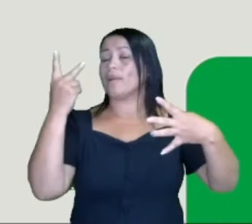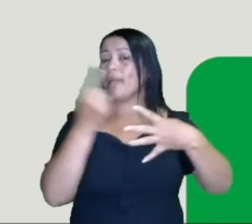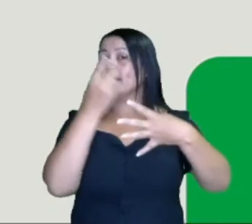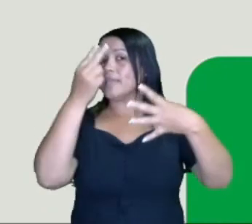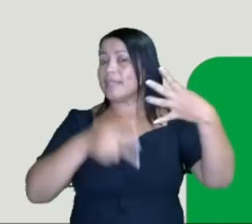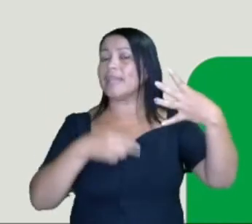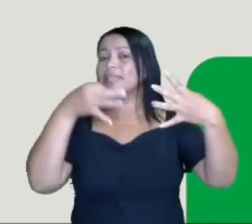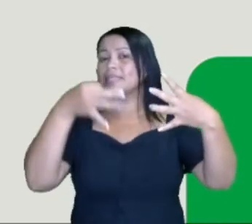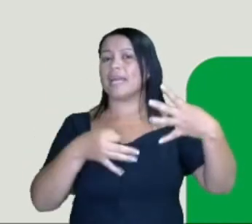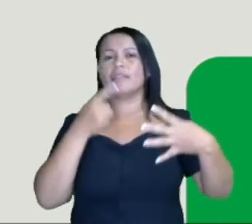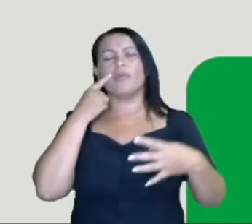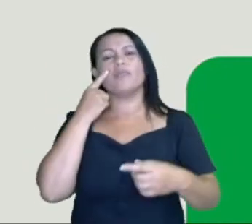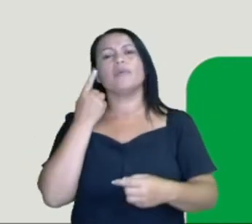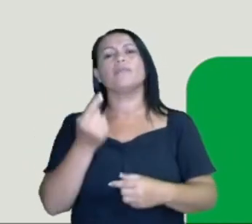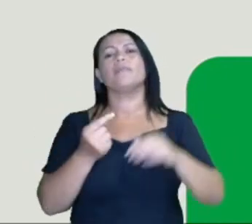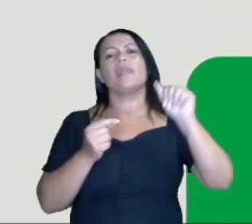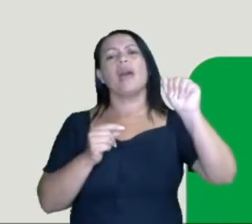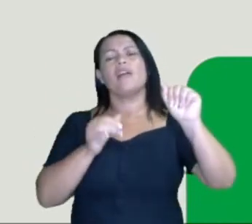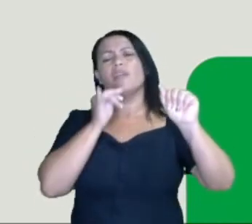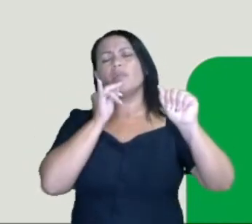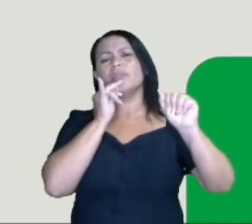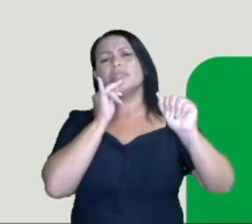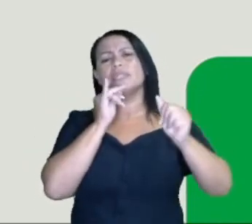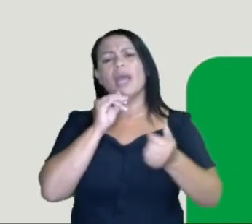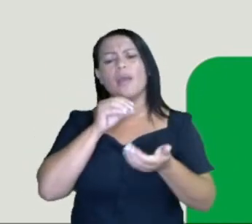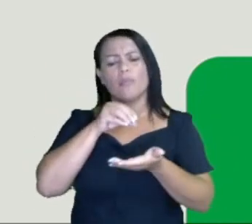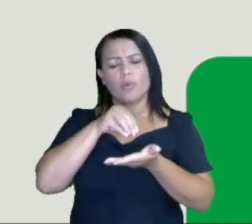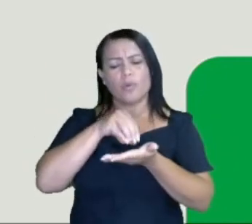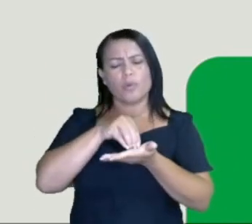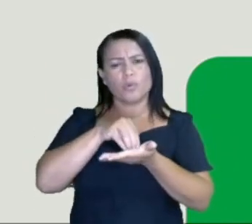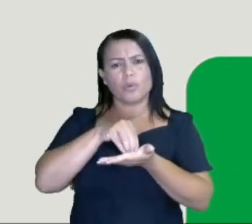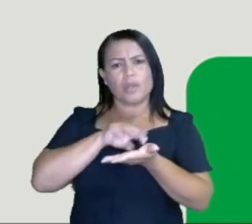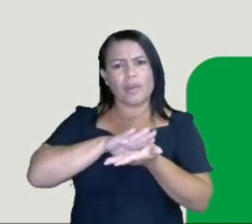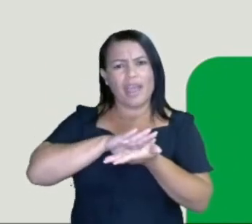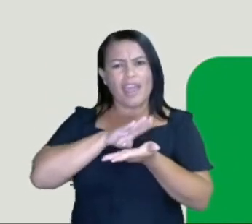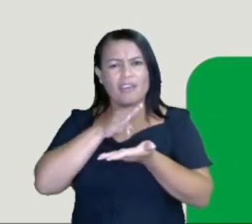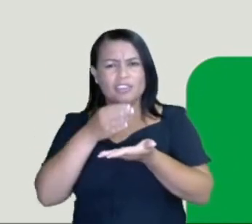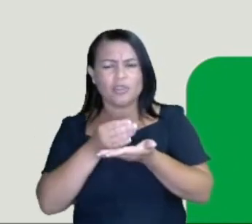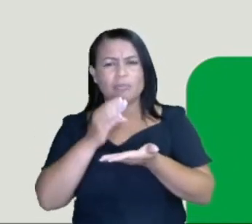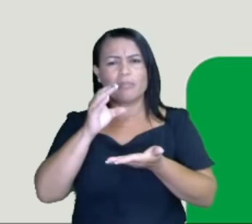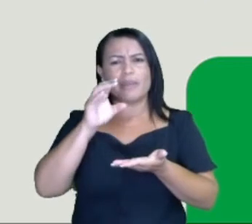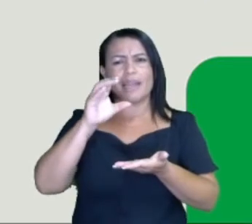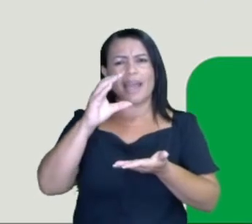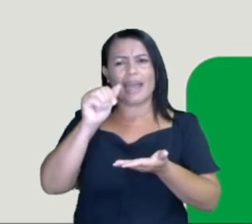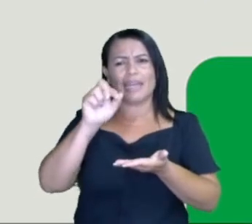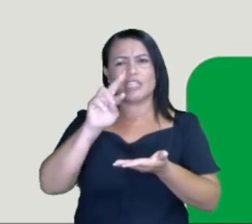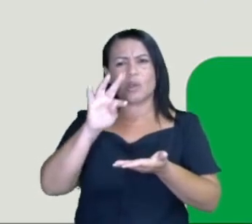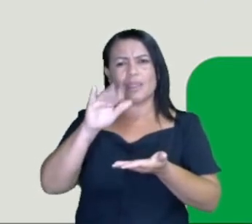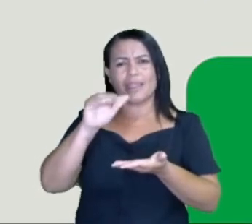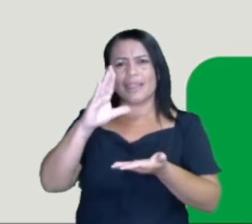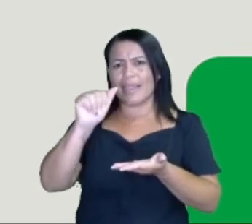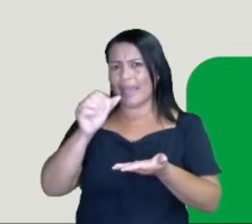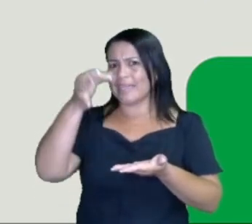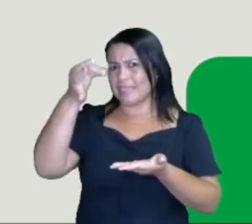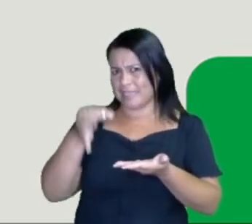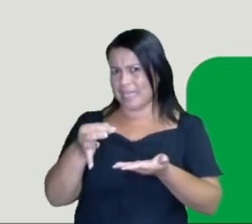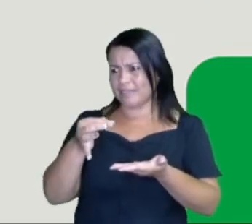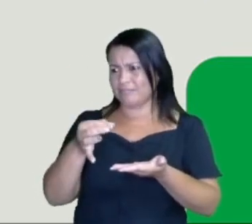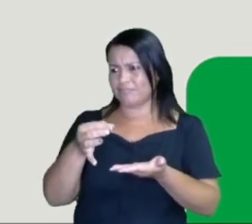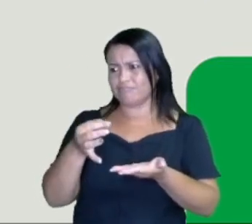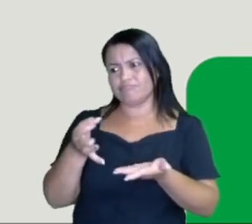diz: possui núcleo revestido com uma membrana chamada carioteca. Está ok? Para mim está